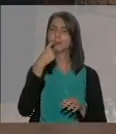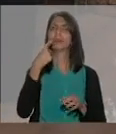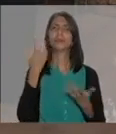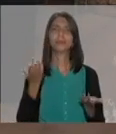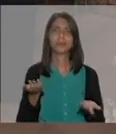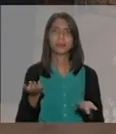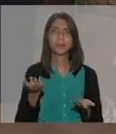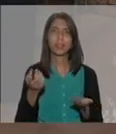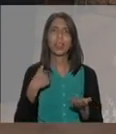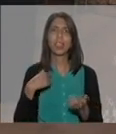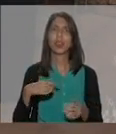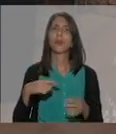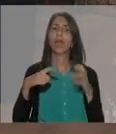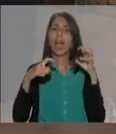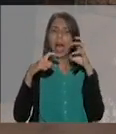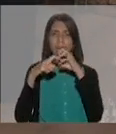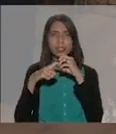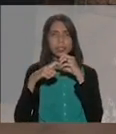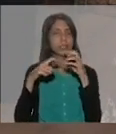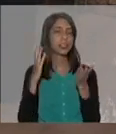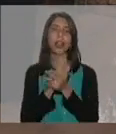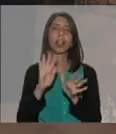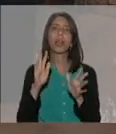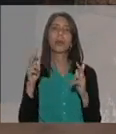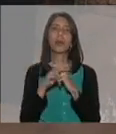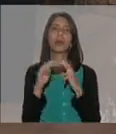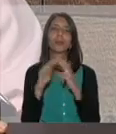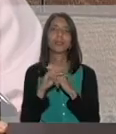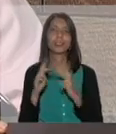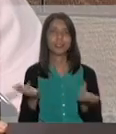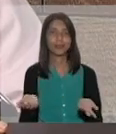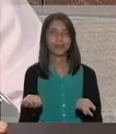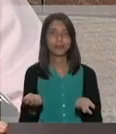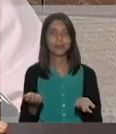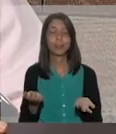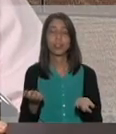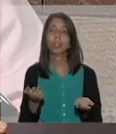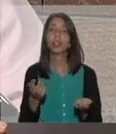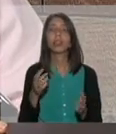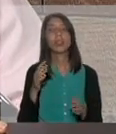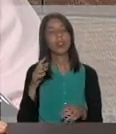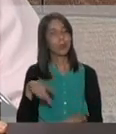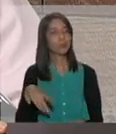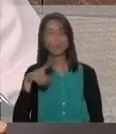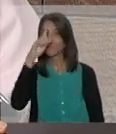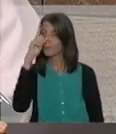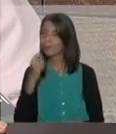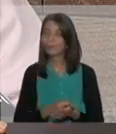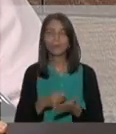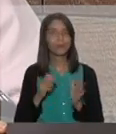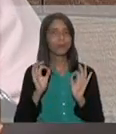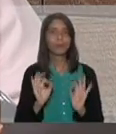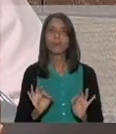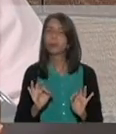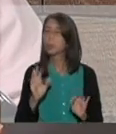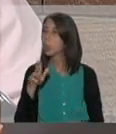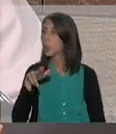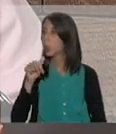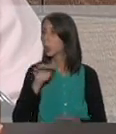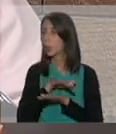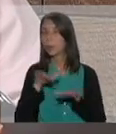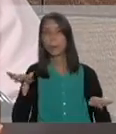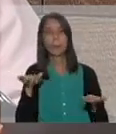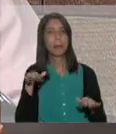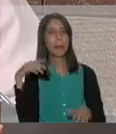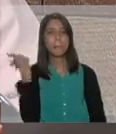empurra dali, ele meteu o dedo na minha boca. Quando ele meteu o beco, eu dei uma mordida no polegar dele, acabou a briga. Olha! Ele foi levado. Isso foi